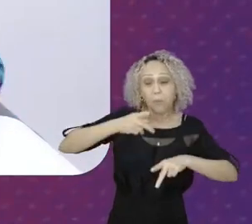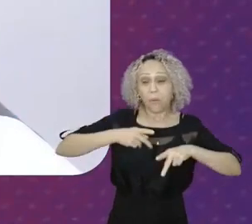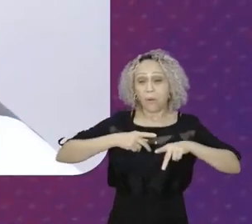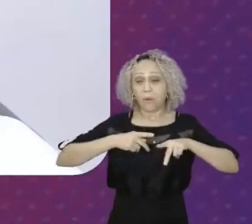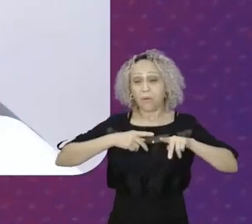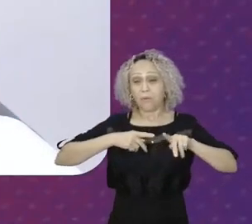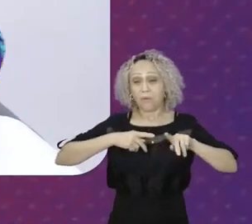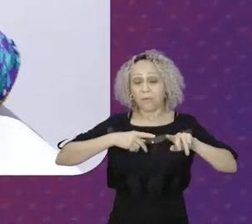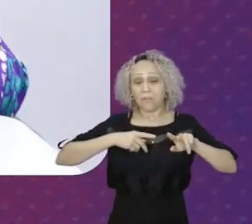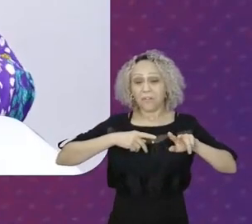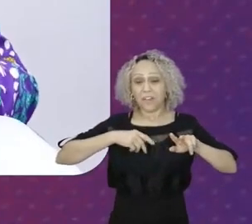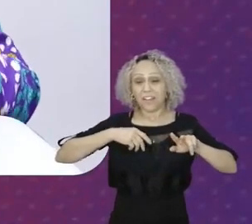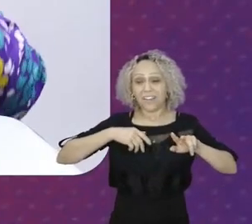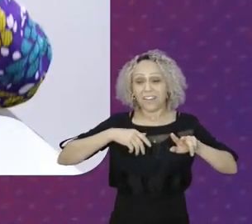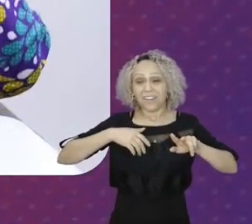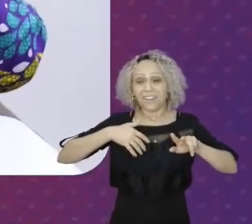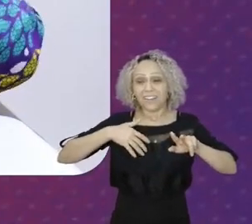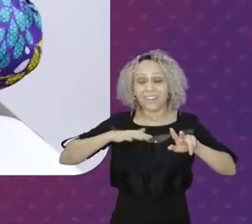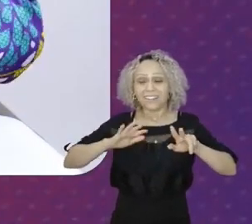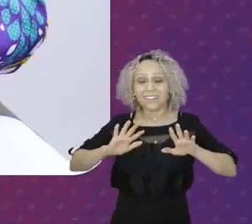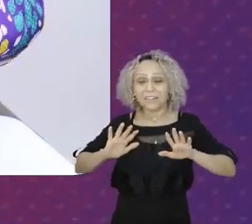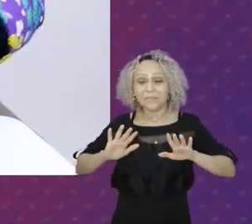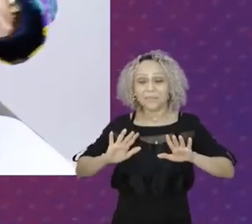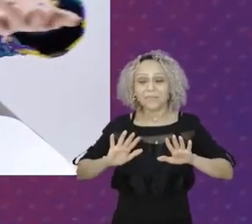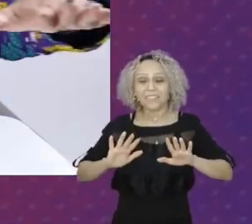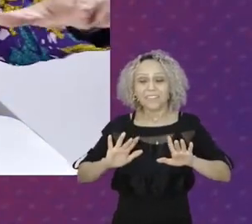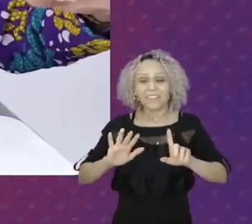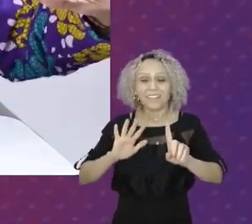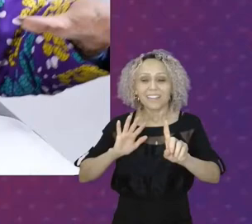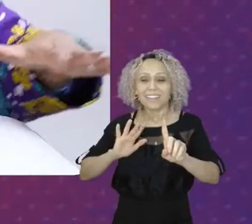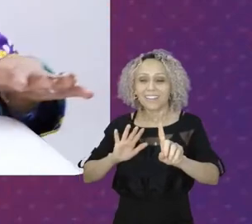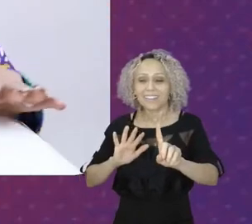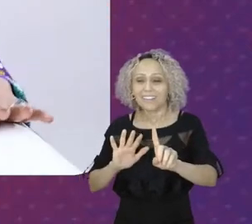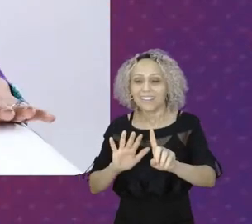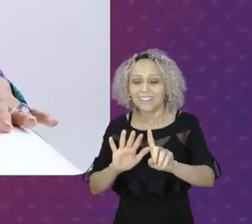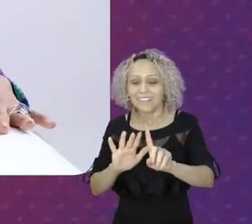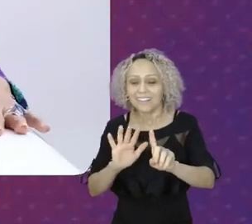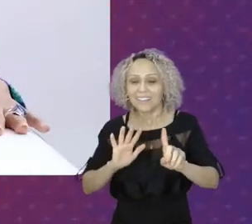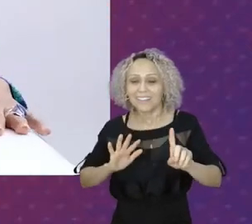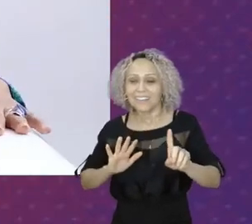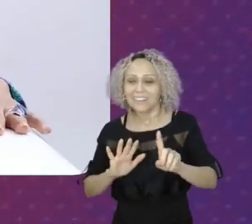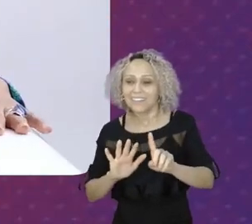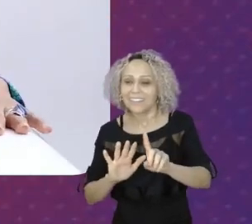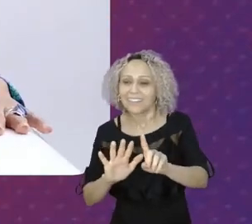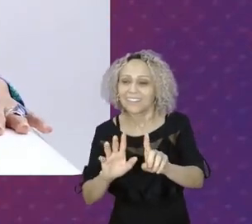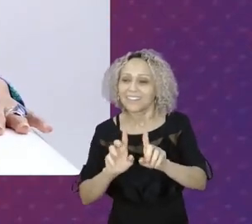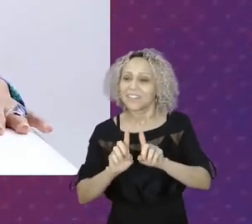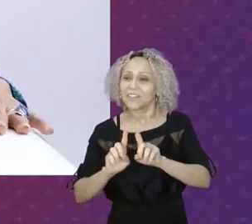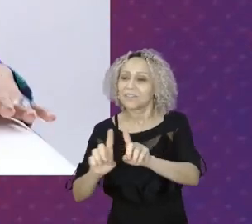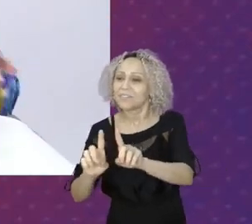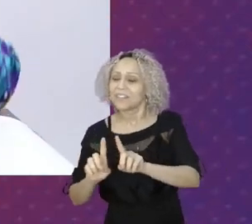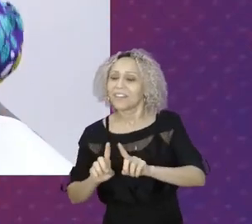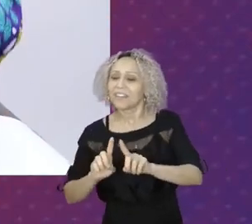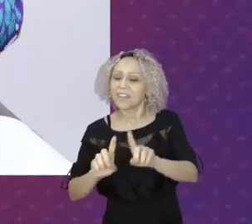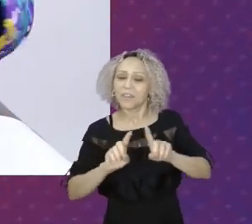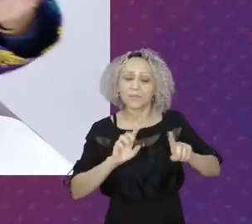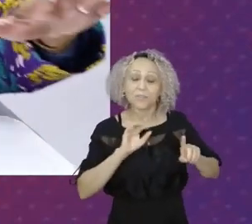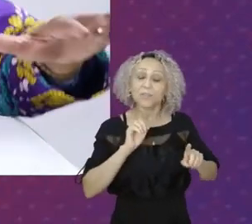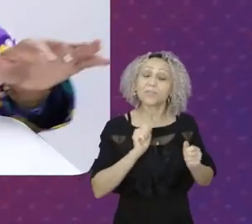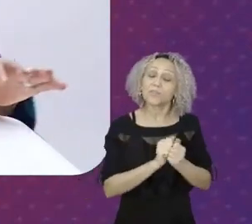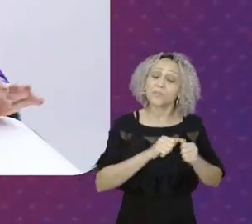que não chegue nesse ou naquele, que chegue naqueles que são a base desse país, que